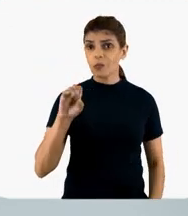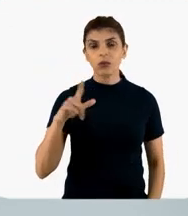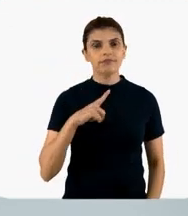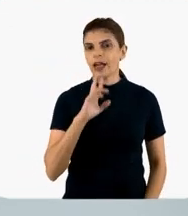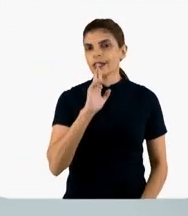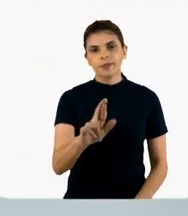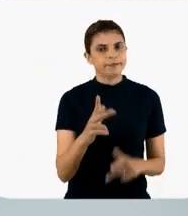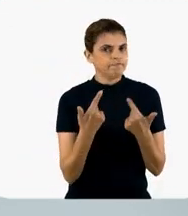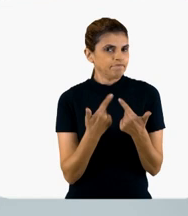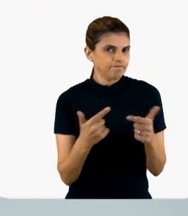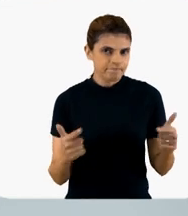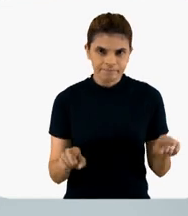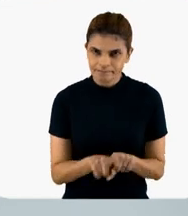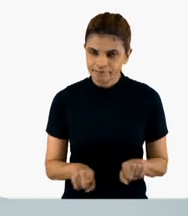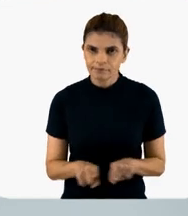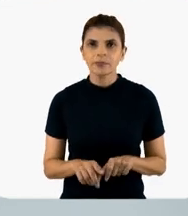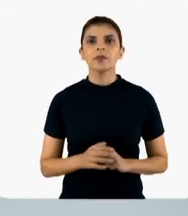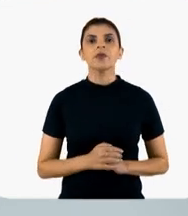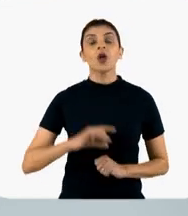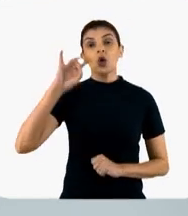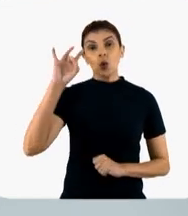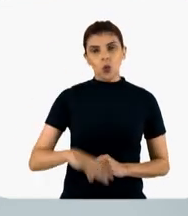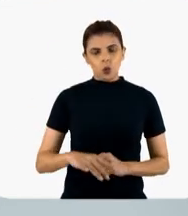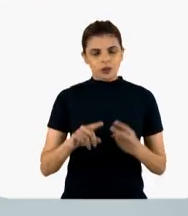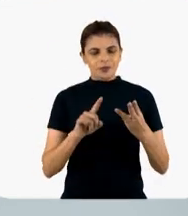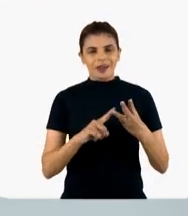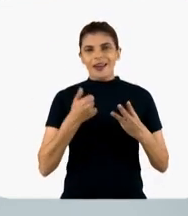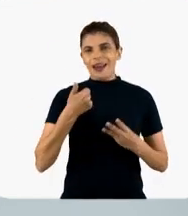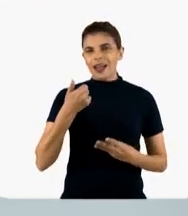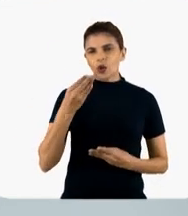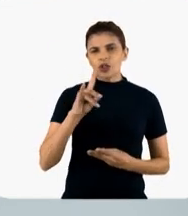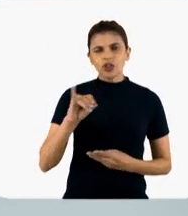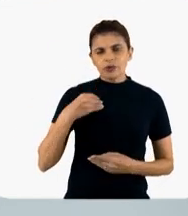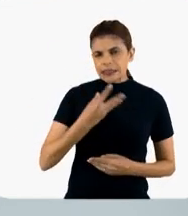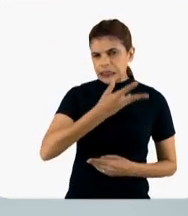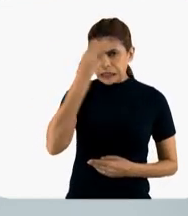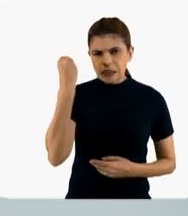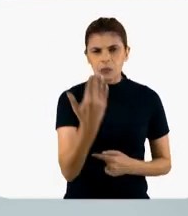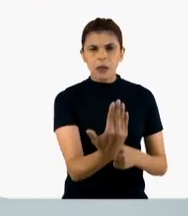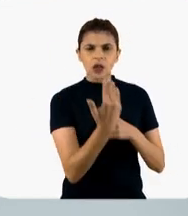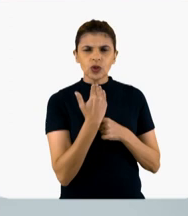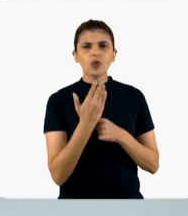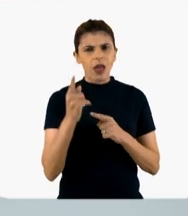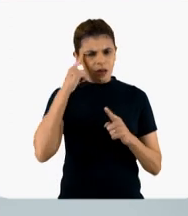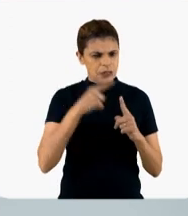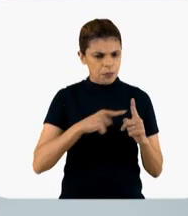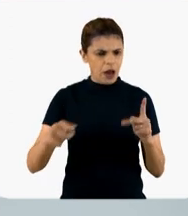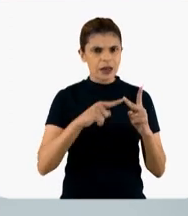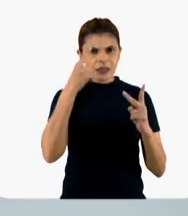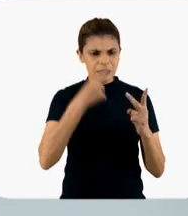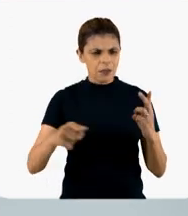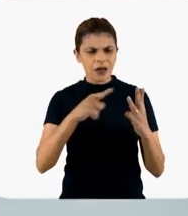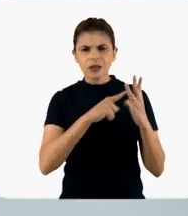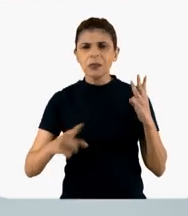gente também não tem essa resposta. Depois, a última pergunta era de 14 dias. Desculpa, chat, quem você me ajuda? A partir do 14º